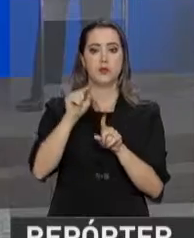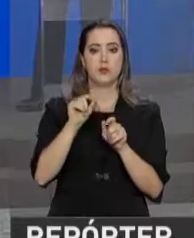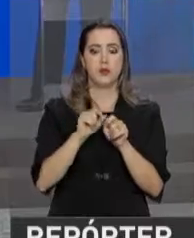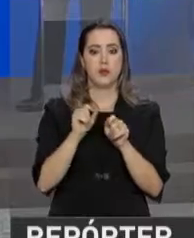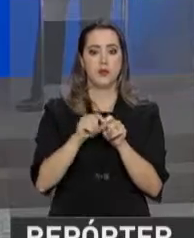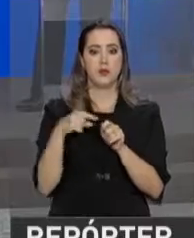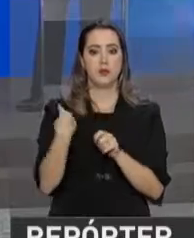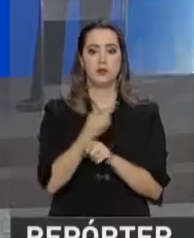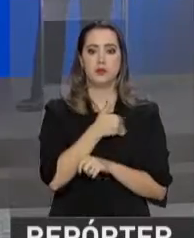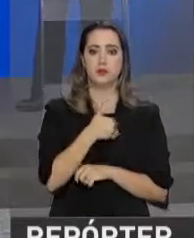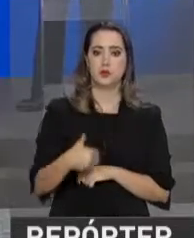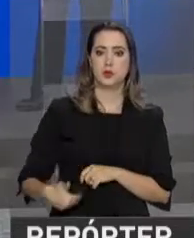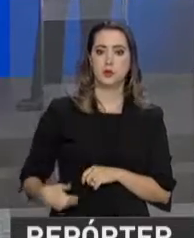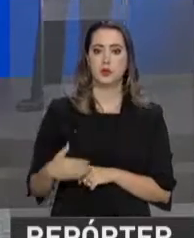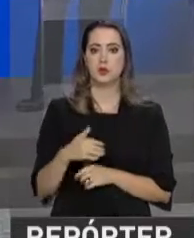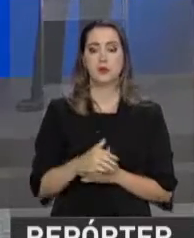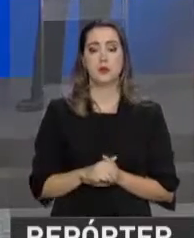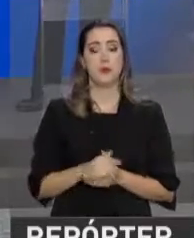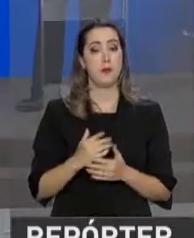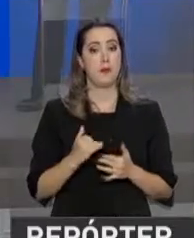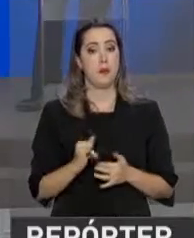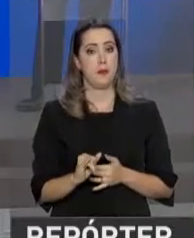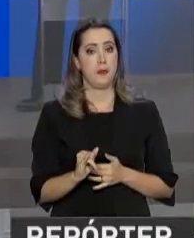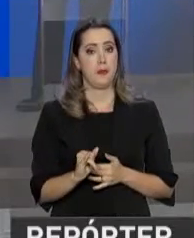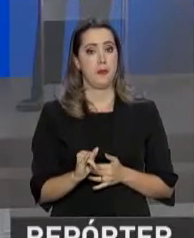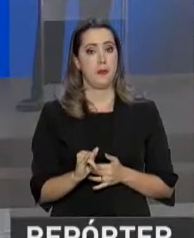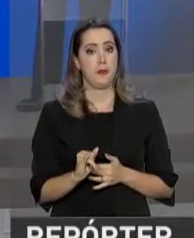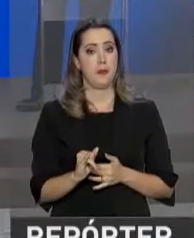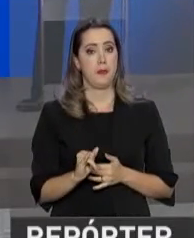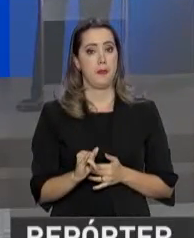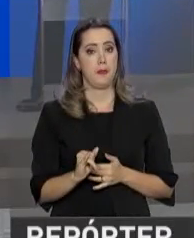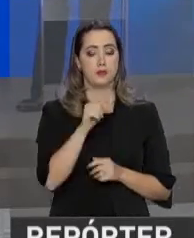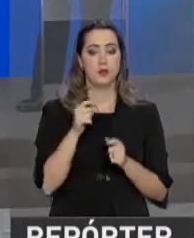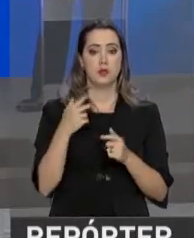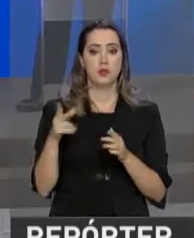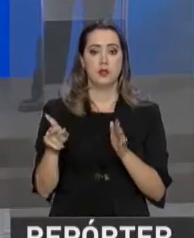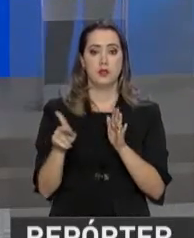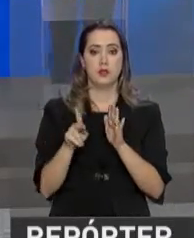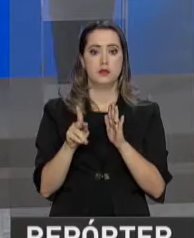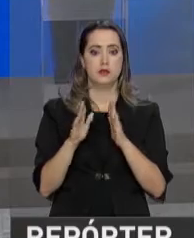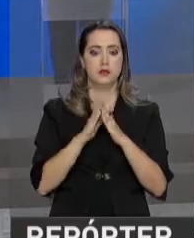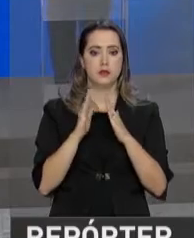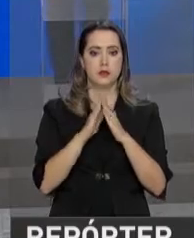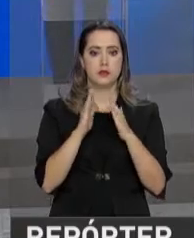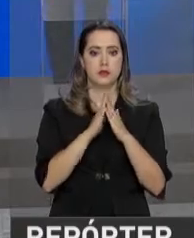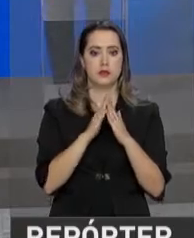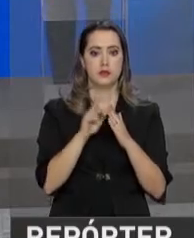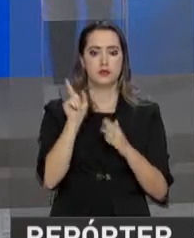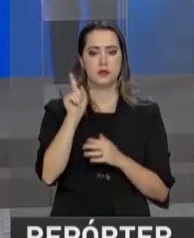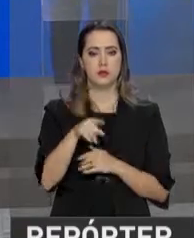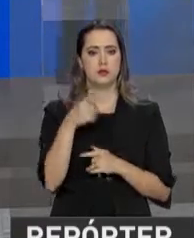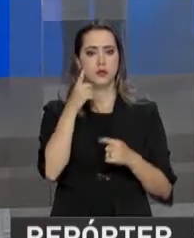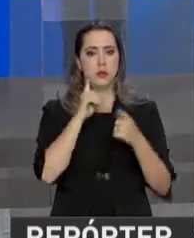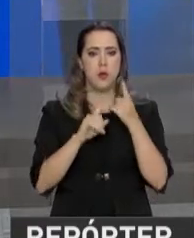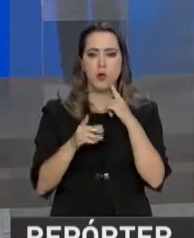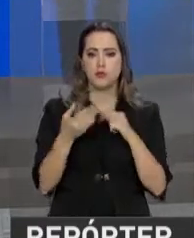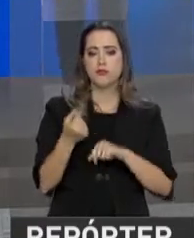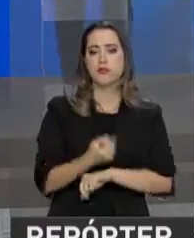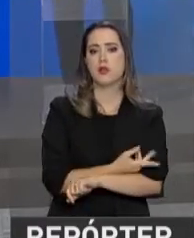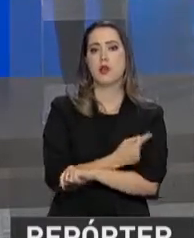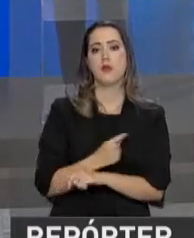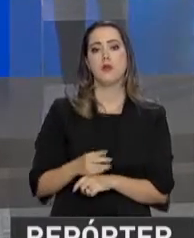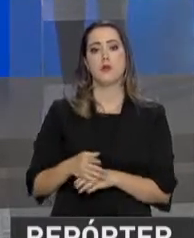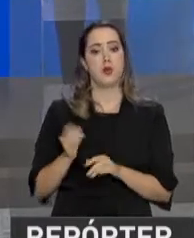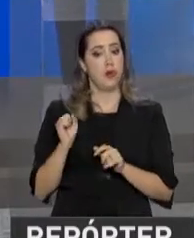do nosso governo em causa a própria emociona é multiplique isso por um milhão essa felicidade